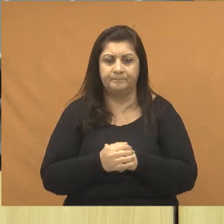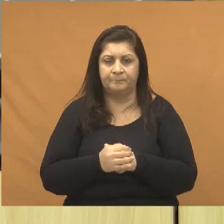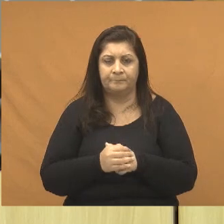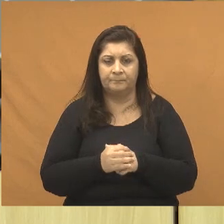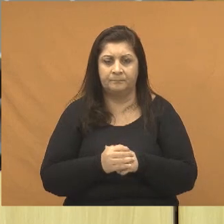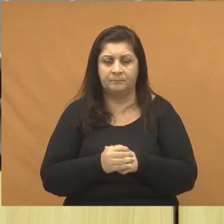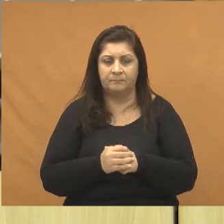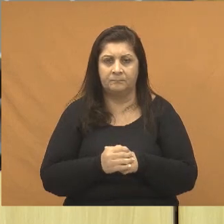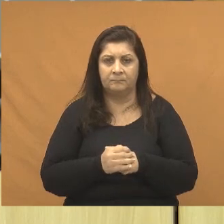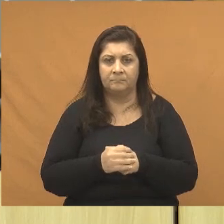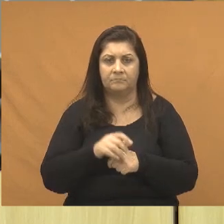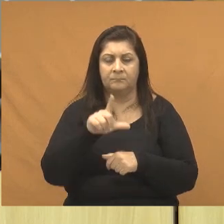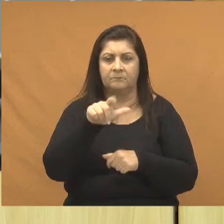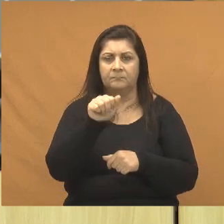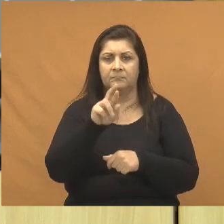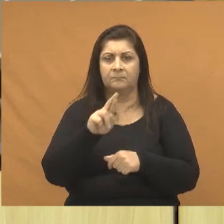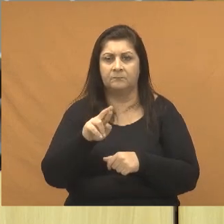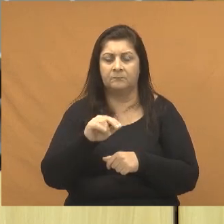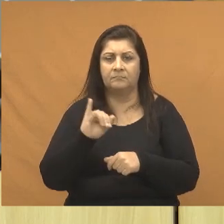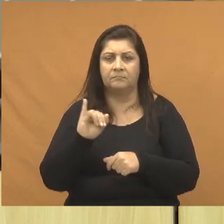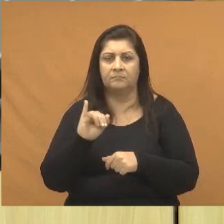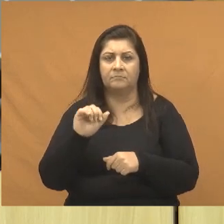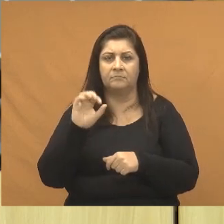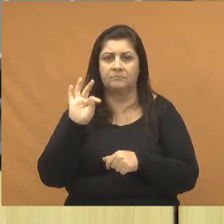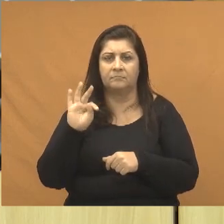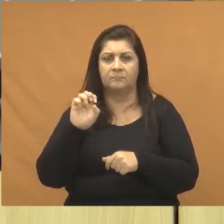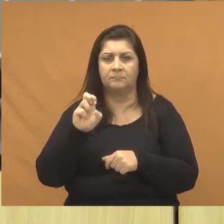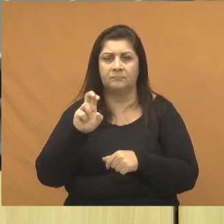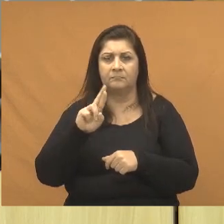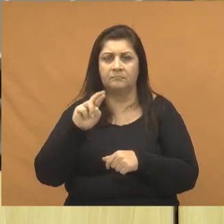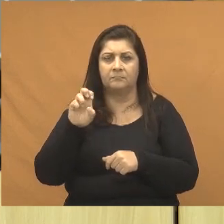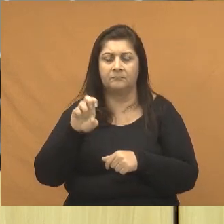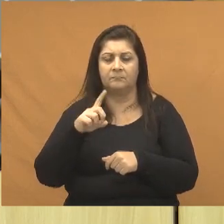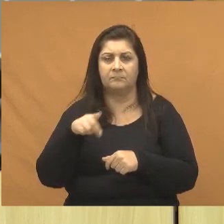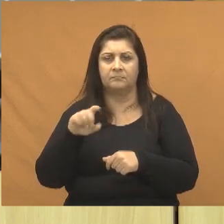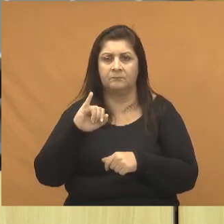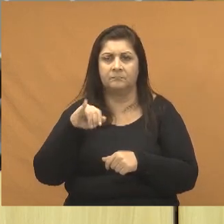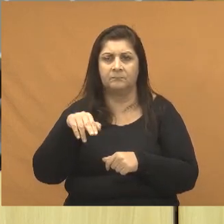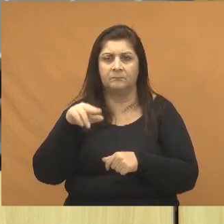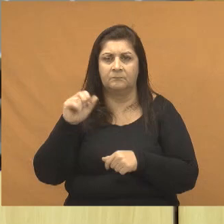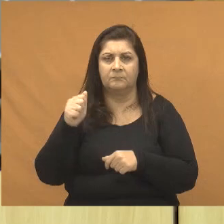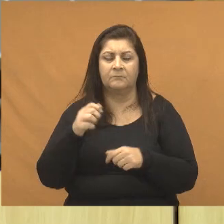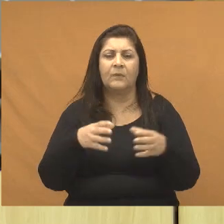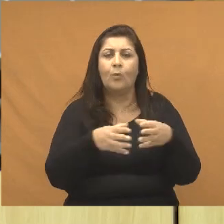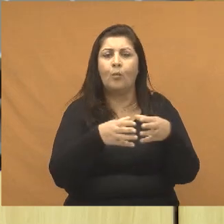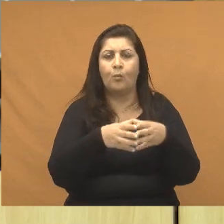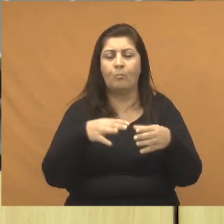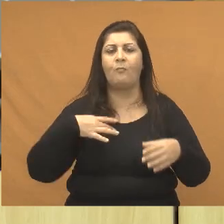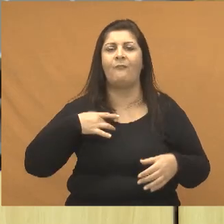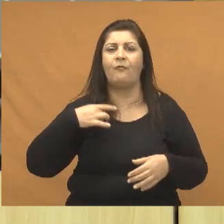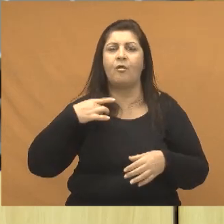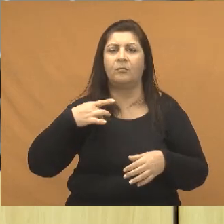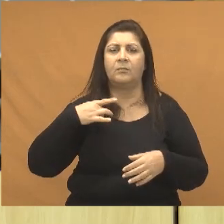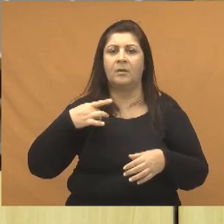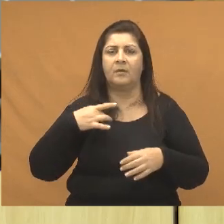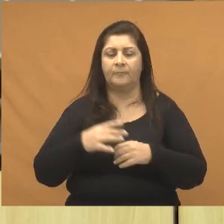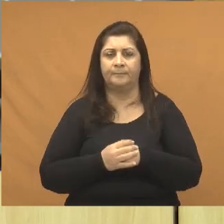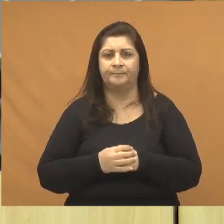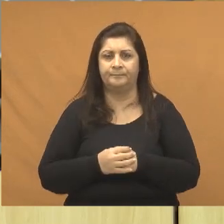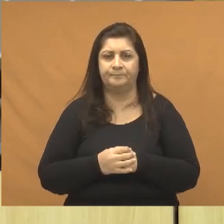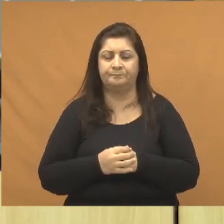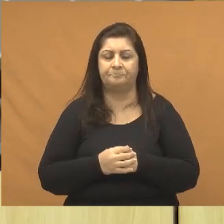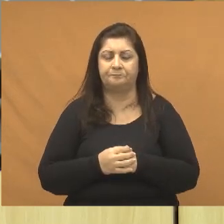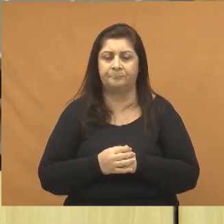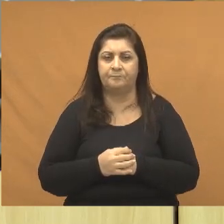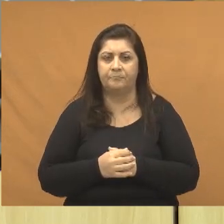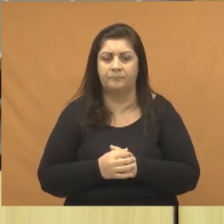ao Lar Irmã Terezinha e Lar São Vicente de Paulo, ambos da cidade de